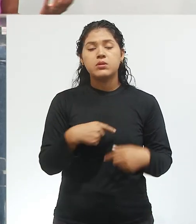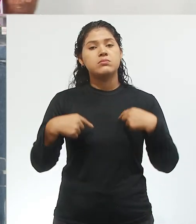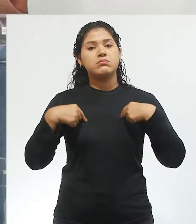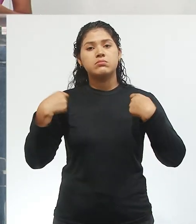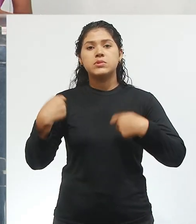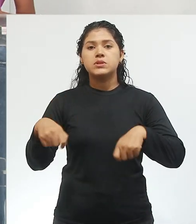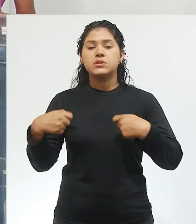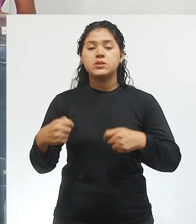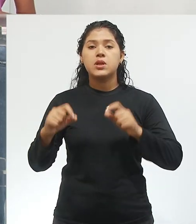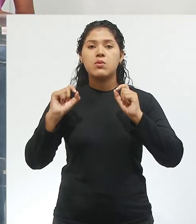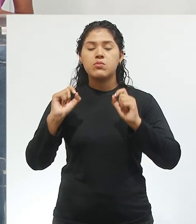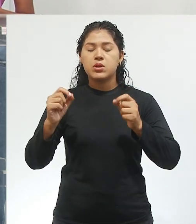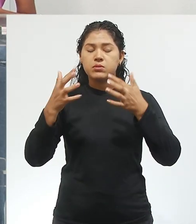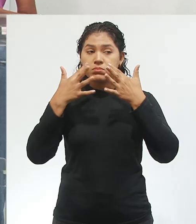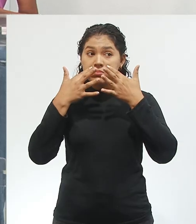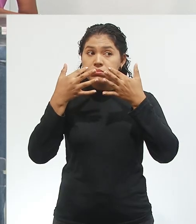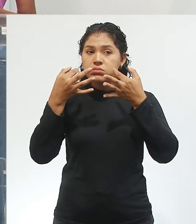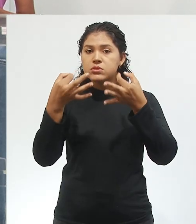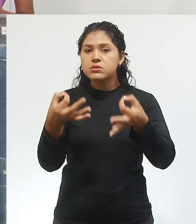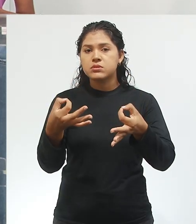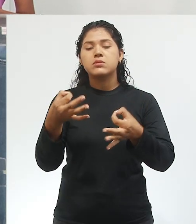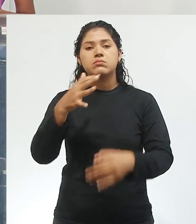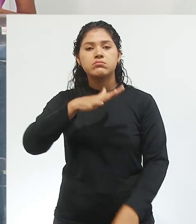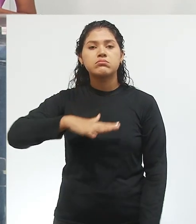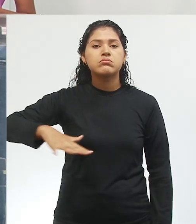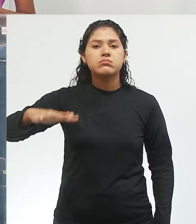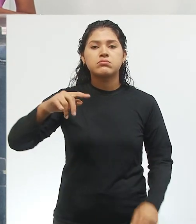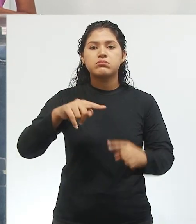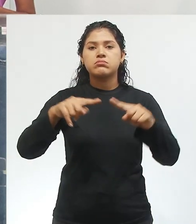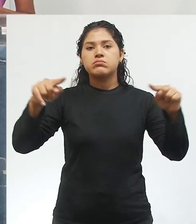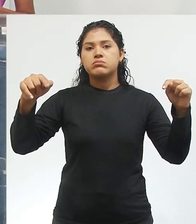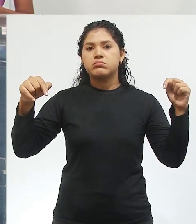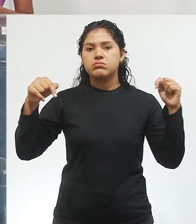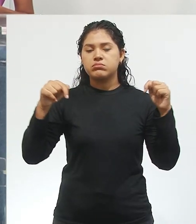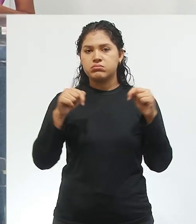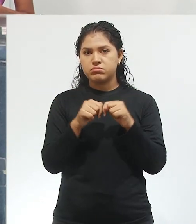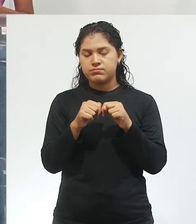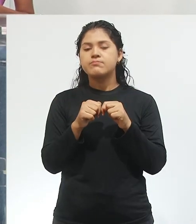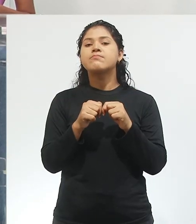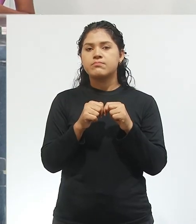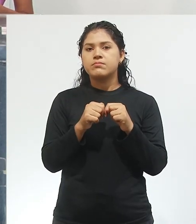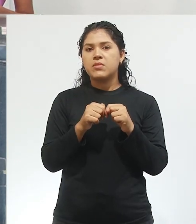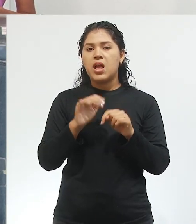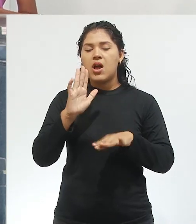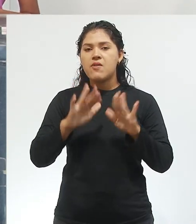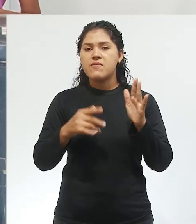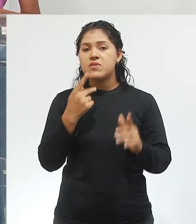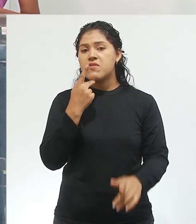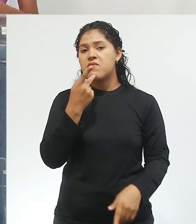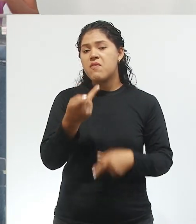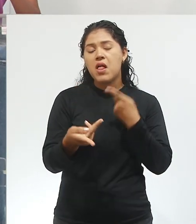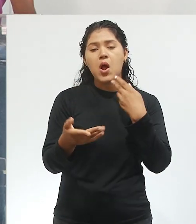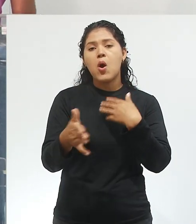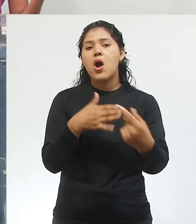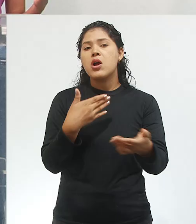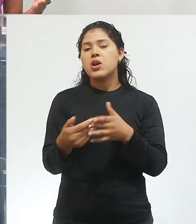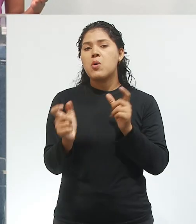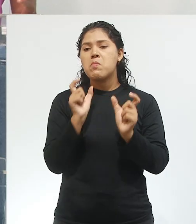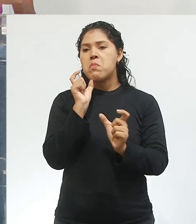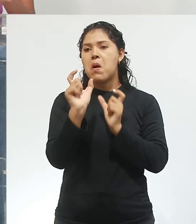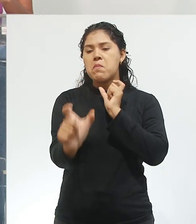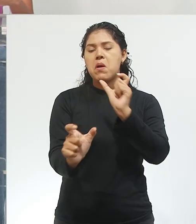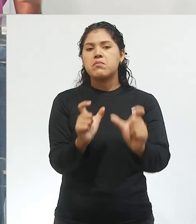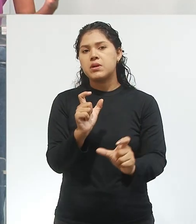vontade dentro desse espaço para serem preconceituosos, né, para falarem o que quiserem. Pelo